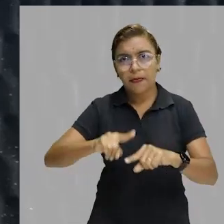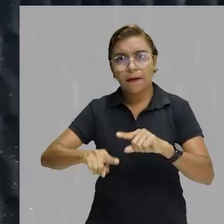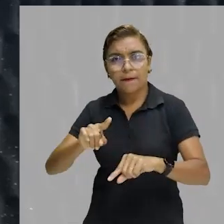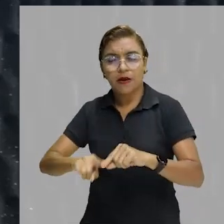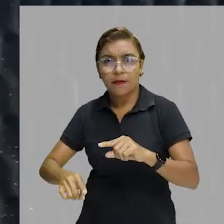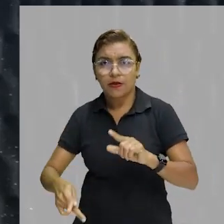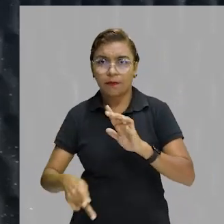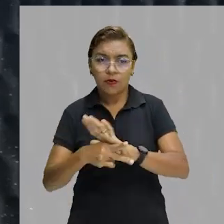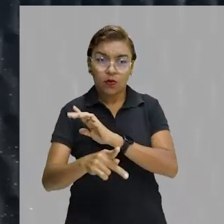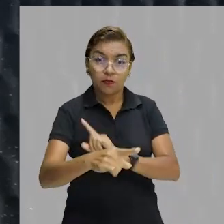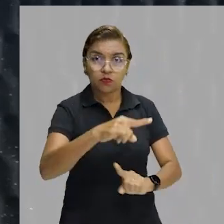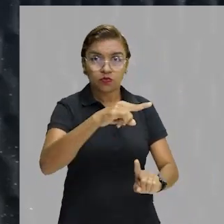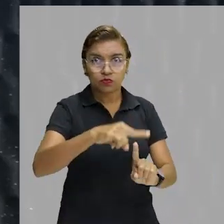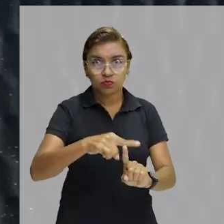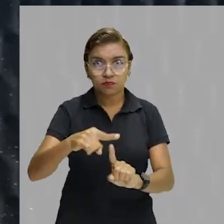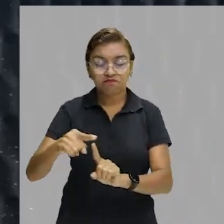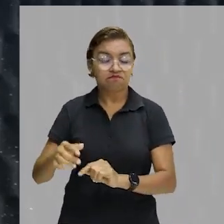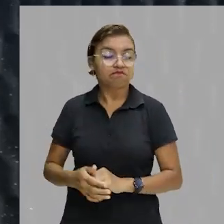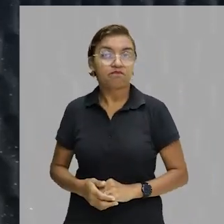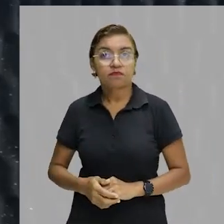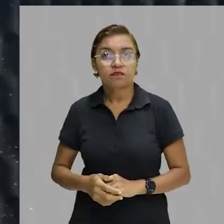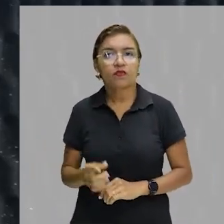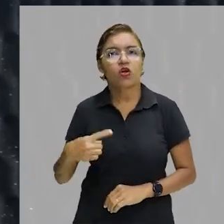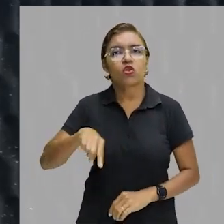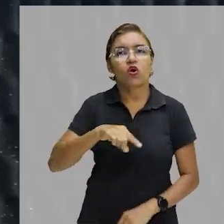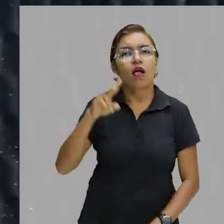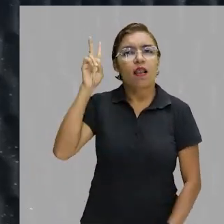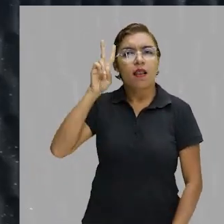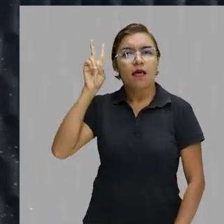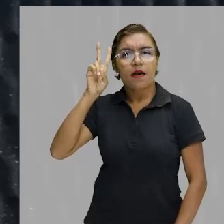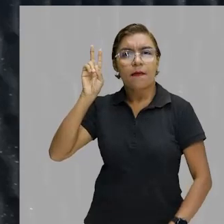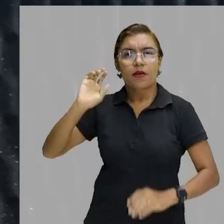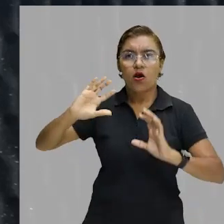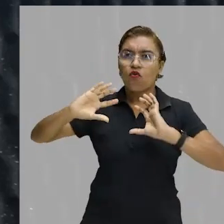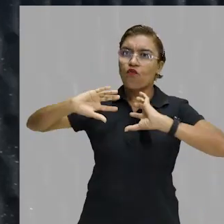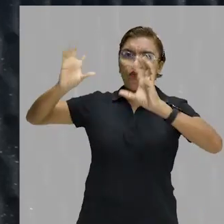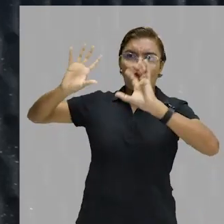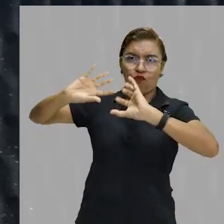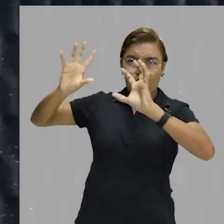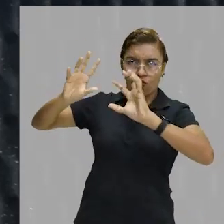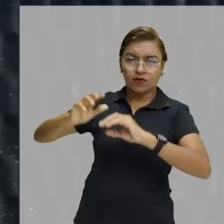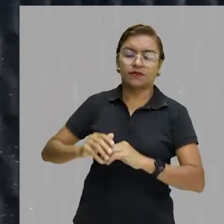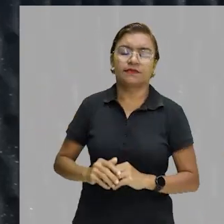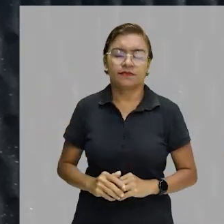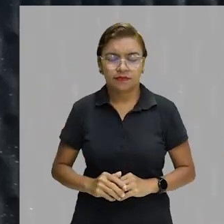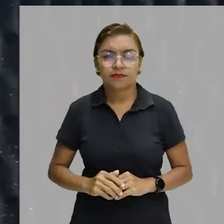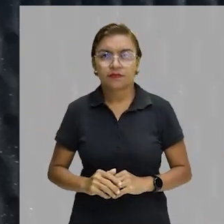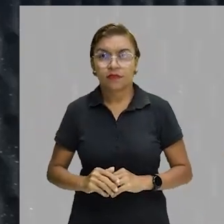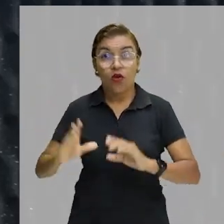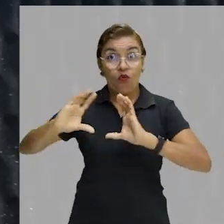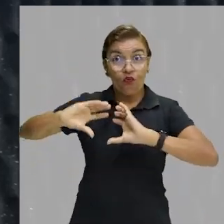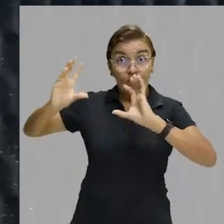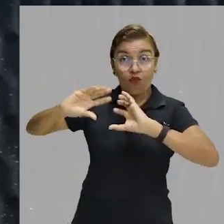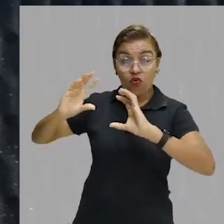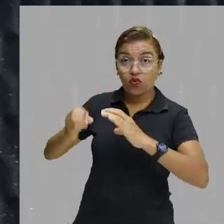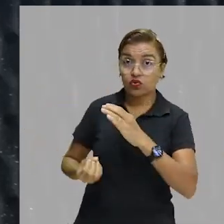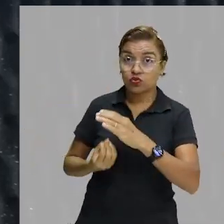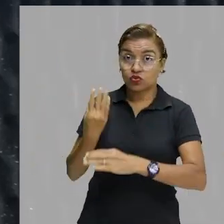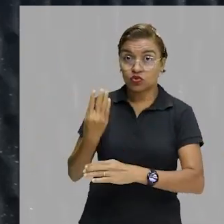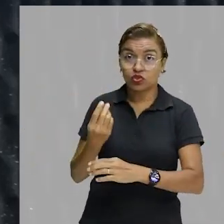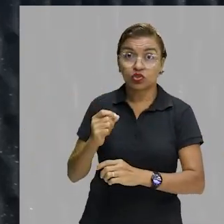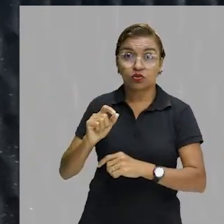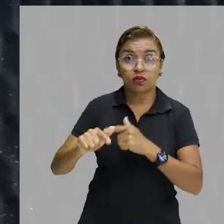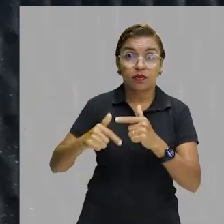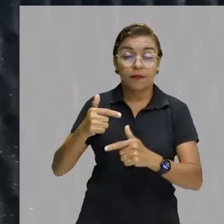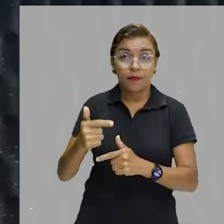da modalidade. Basta nós lembrarmos aqui do voleibol, que eu já falei para vocês. O voleibol ele surge um pouquinho ali